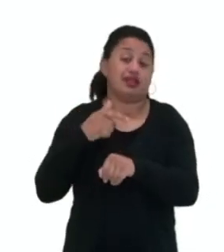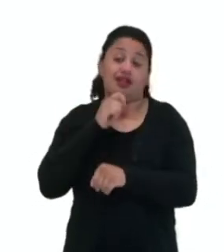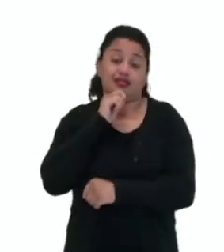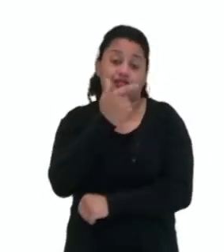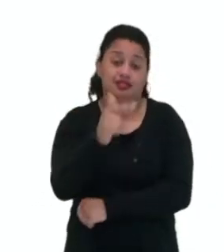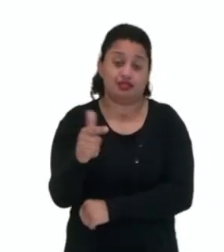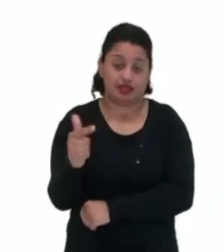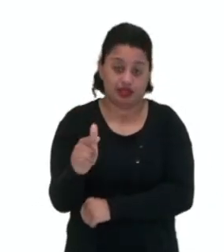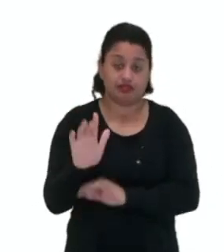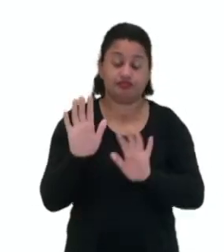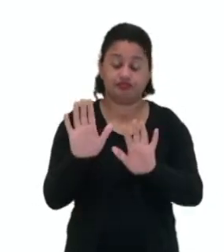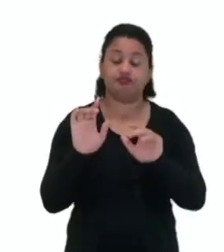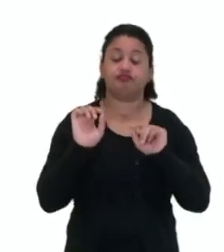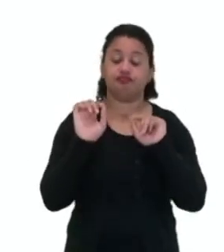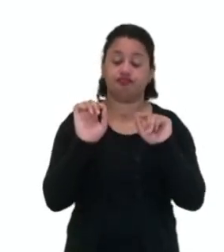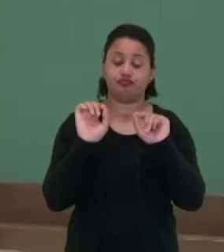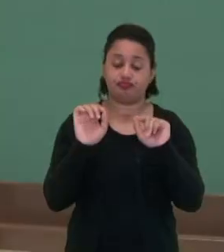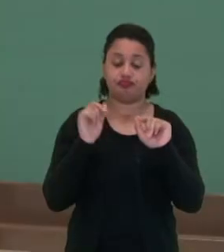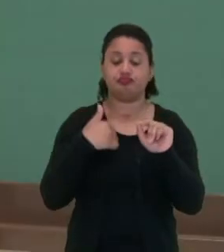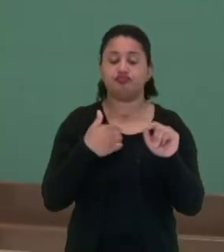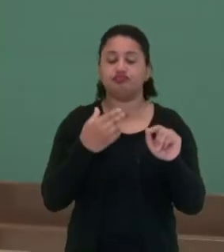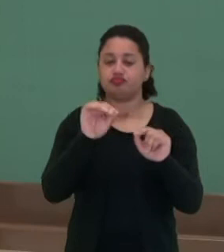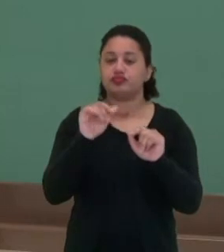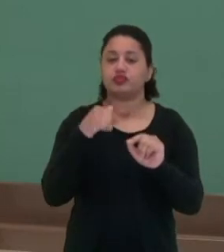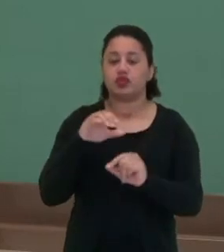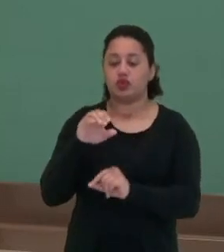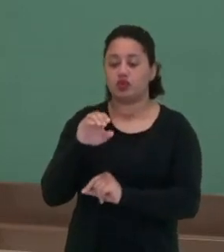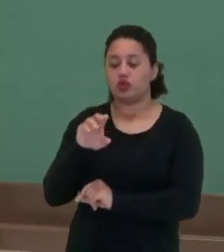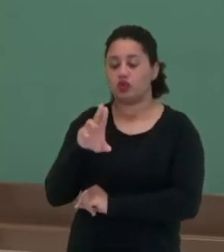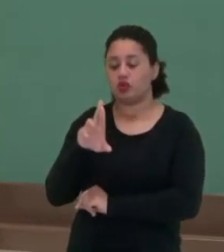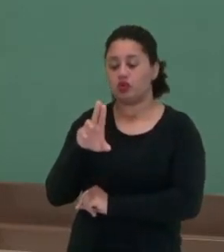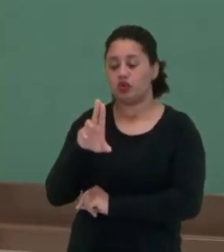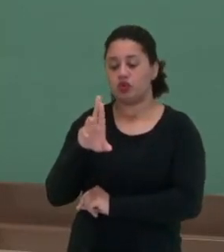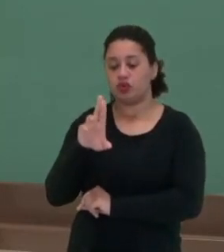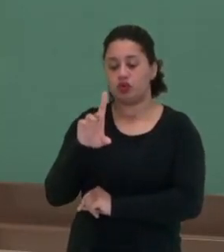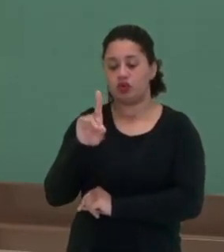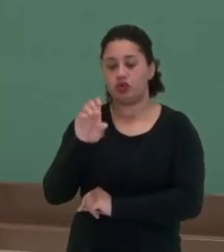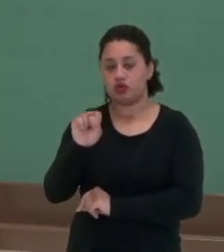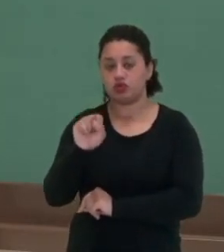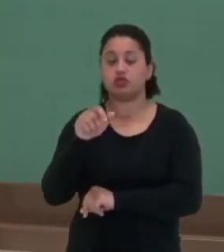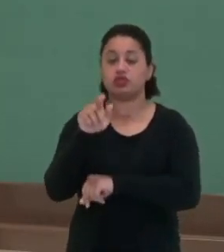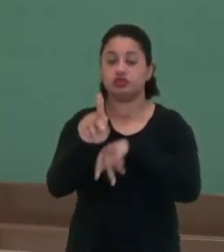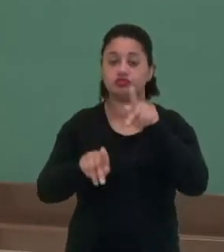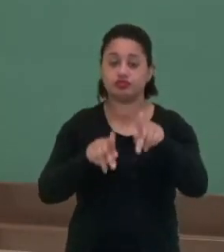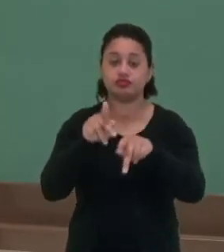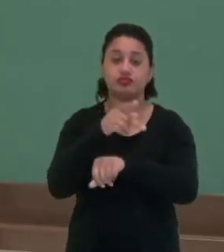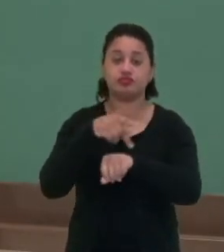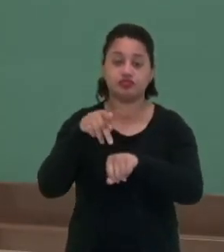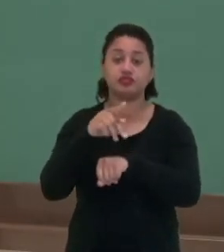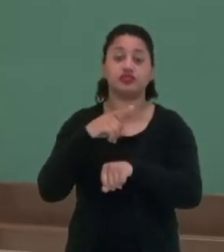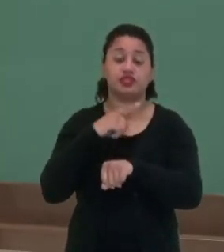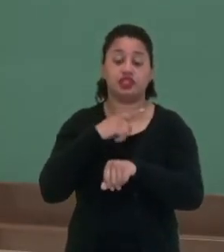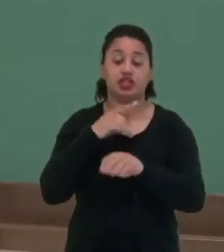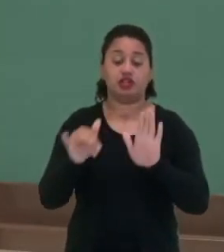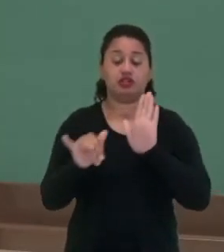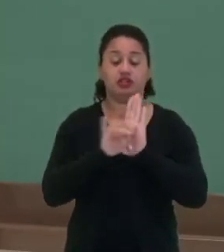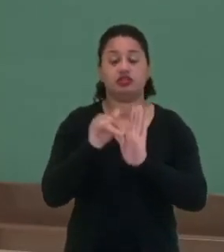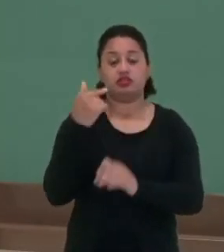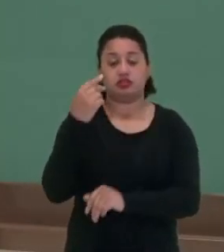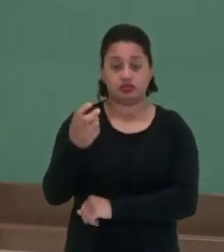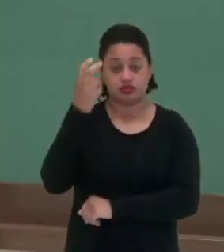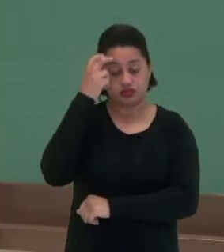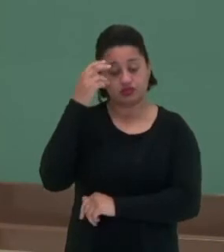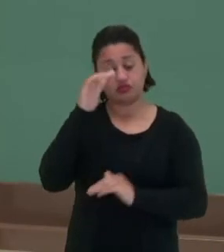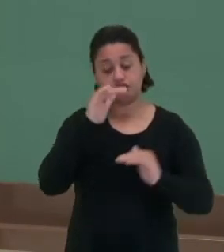você colocar essa questão de que os curdos são uma nação, um grupo de pessoas que dispõem de uma identidade cultural